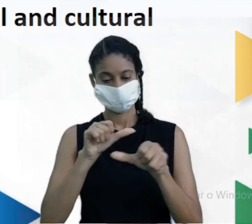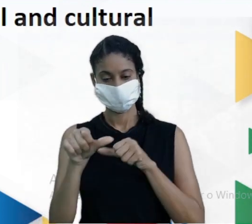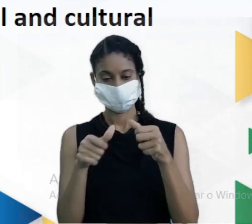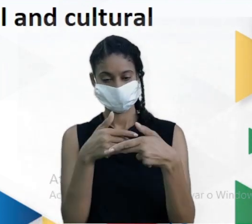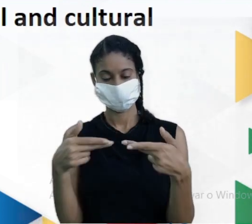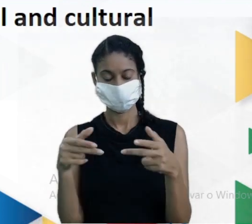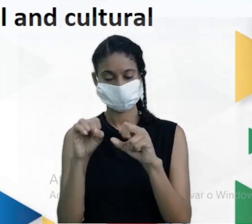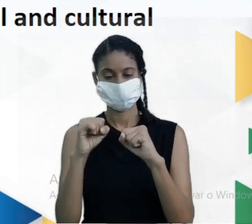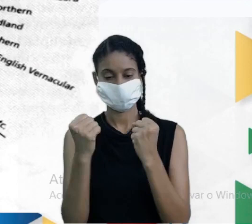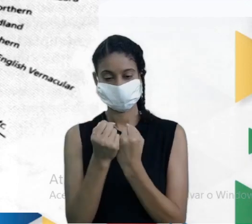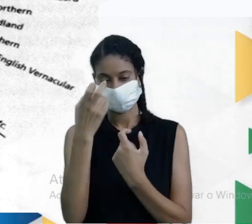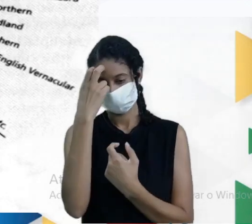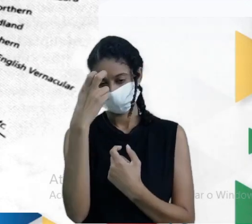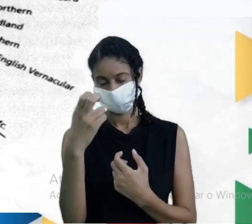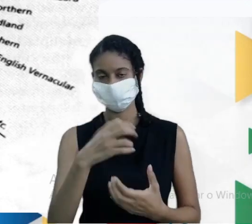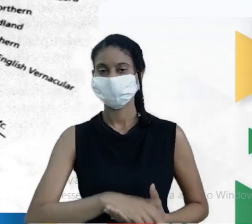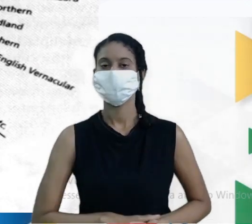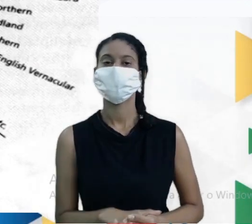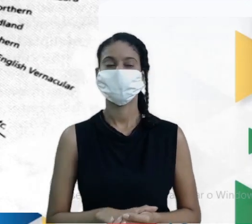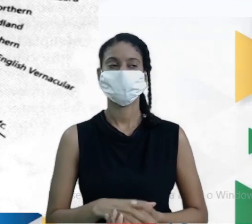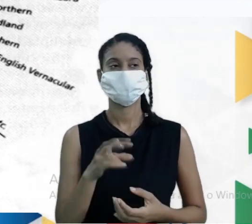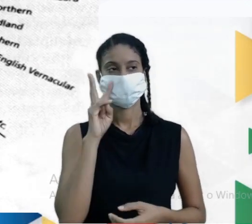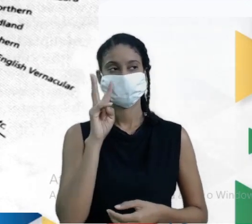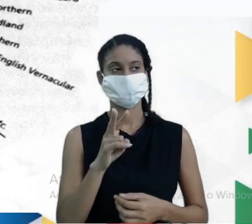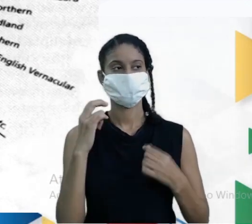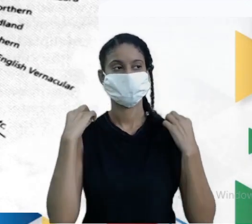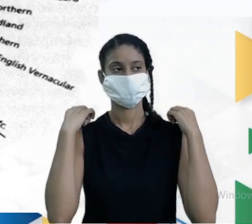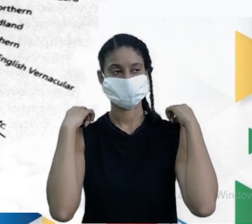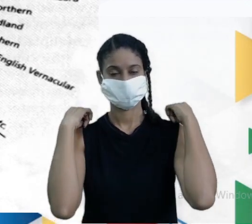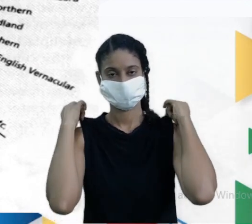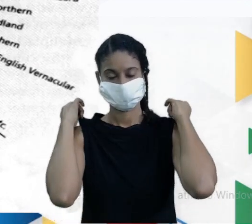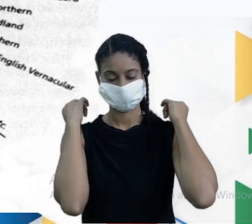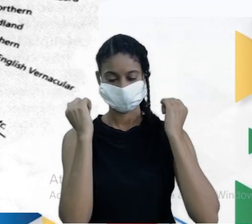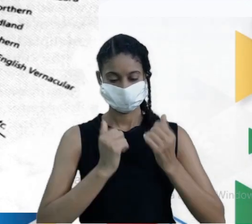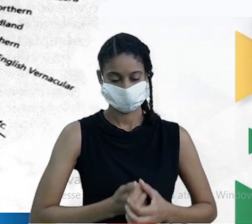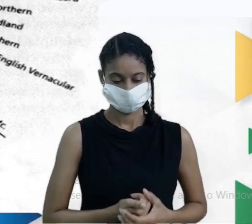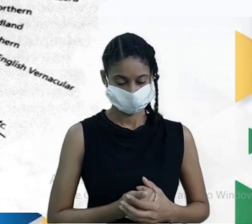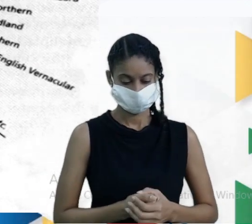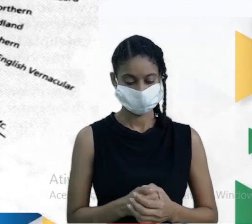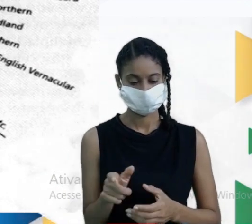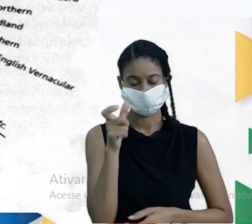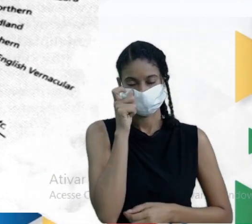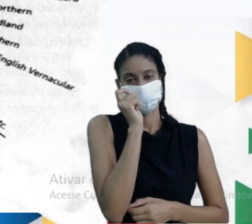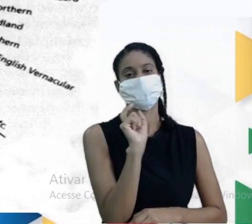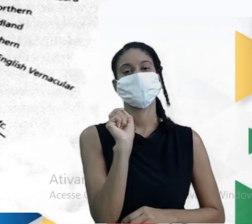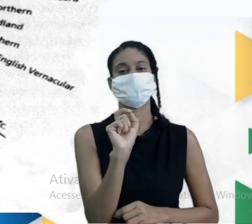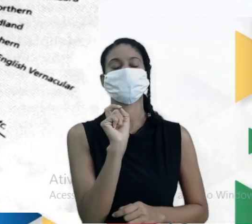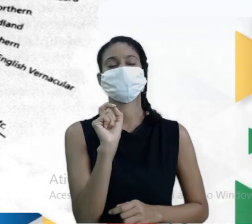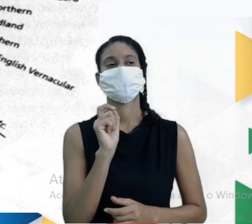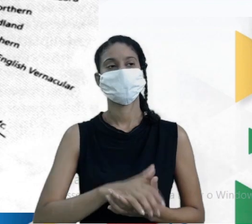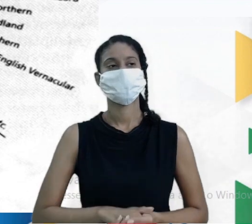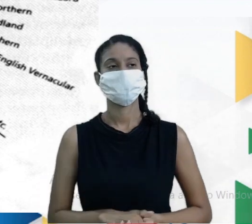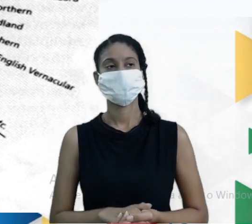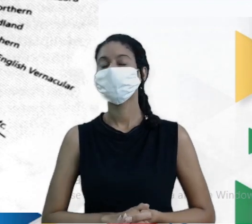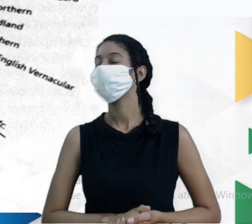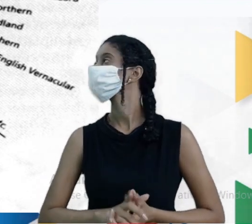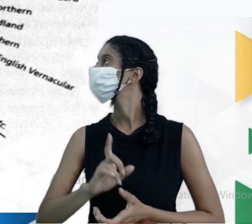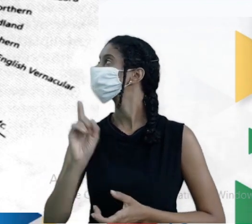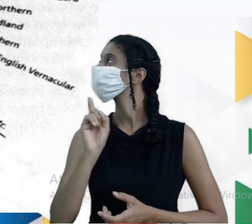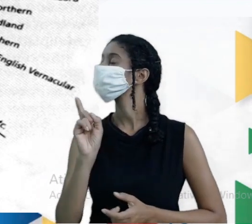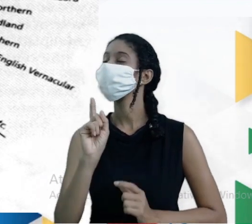fatores socioculturais. Olha só, é bem interessante esse World